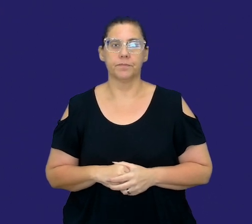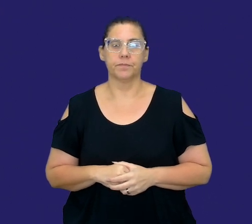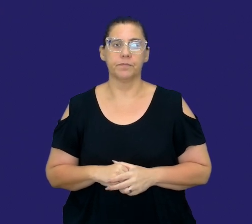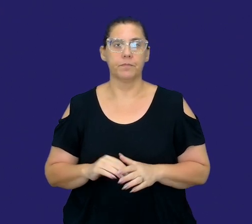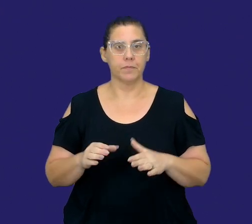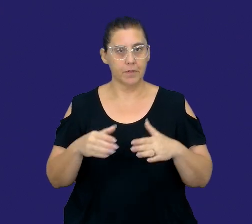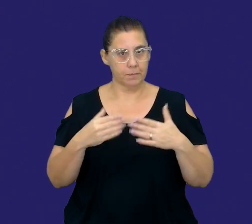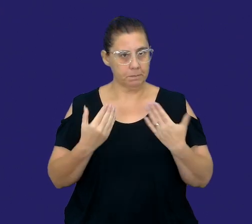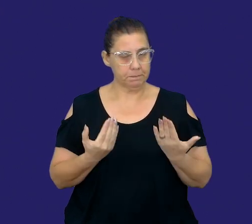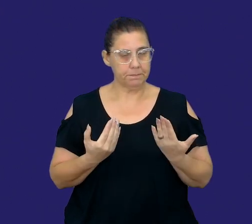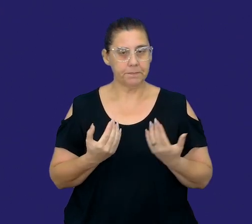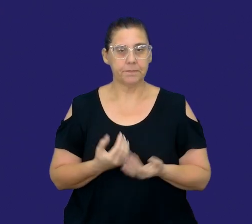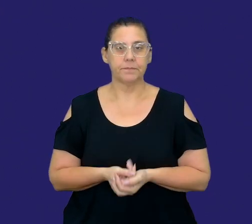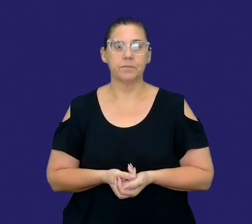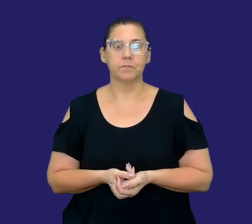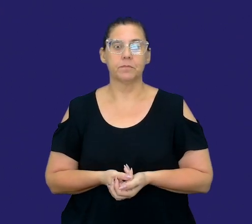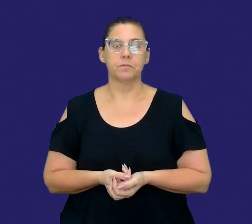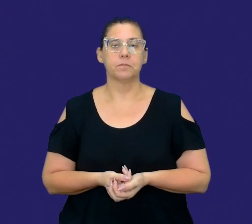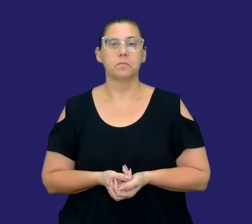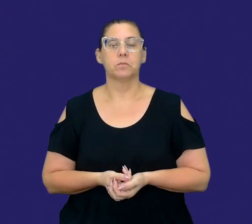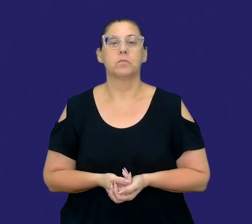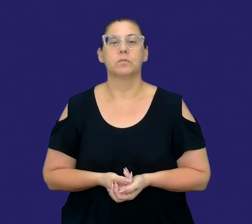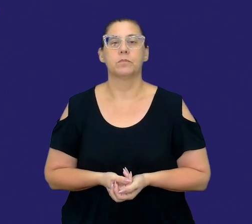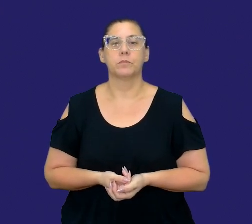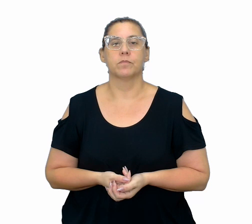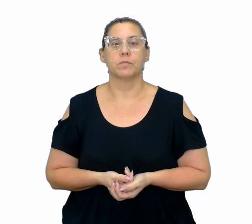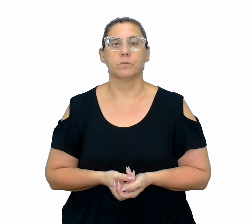Então, vamos seguindo.